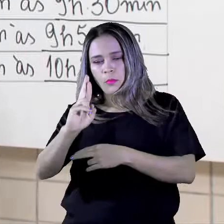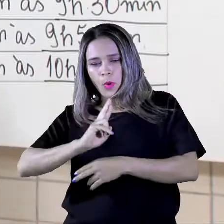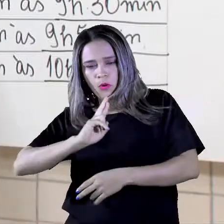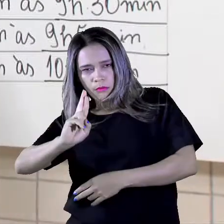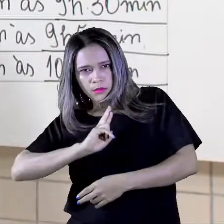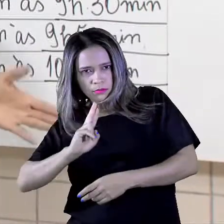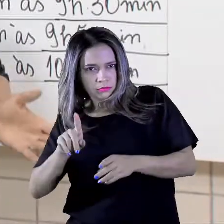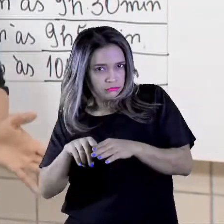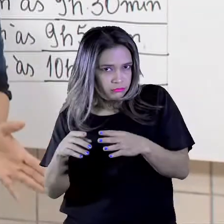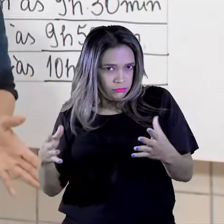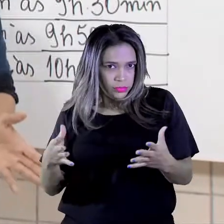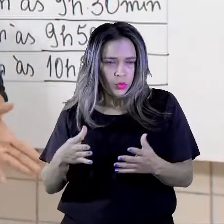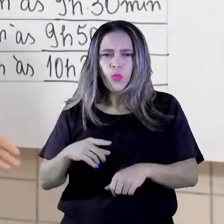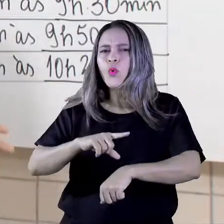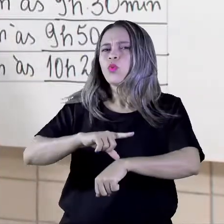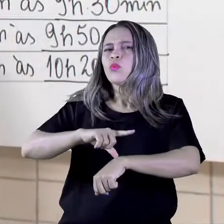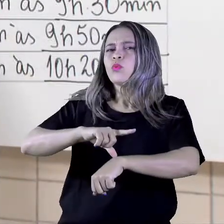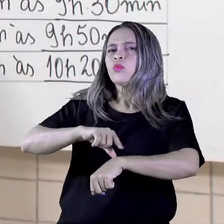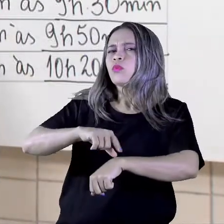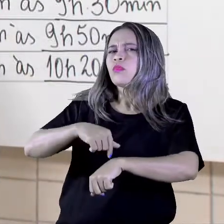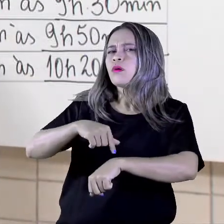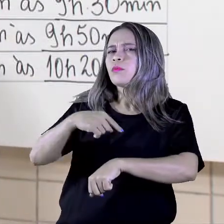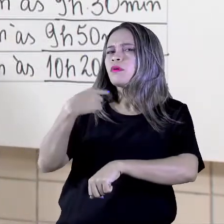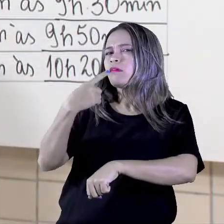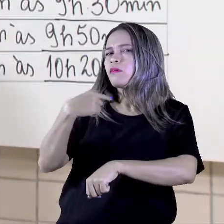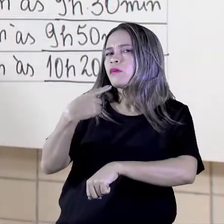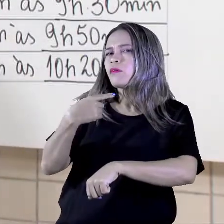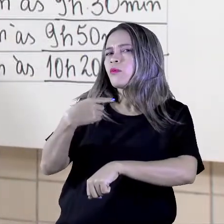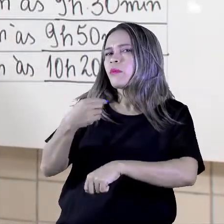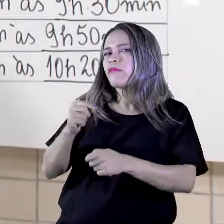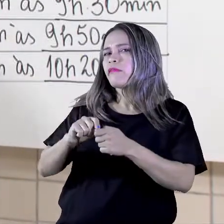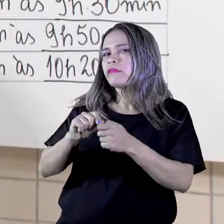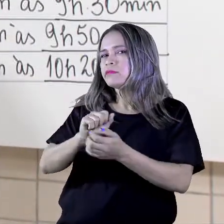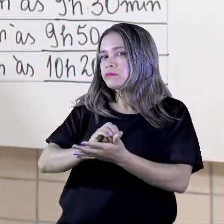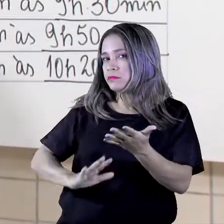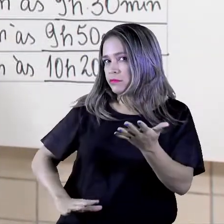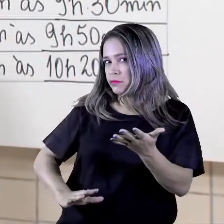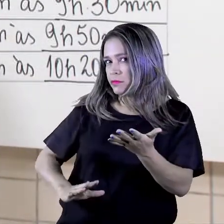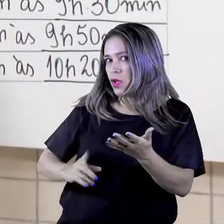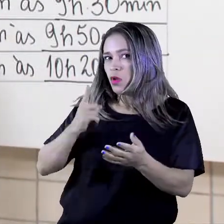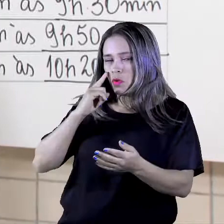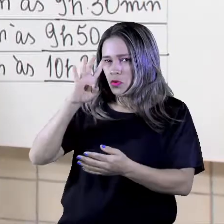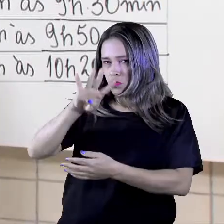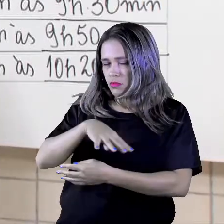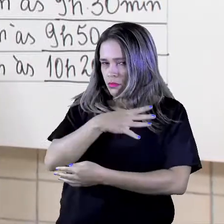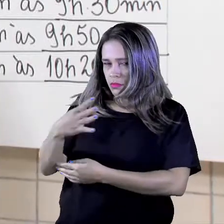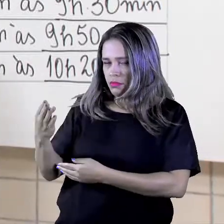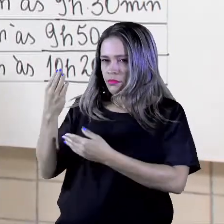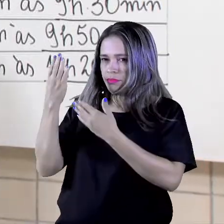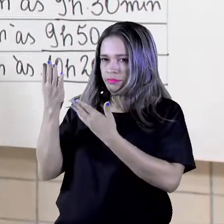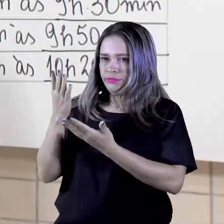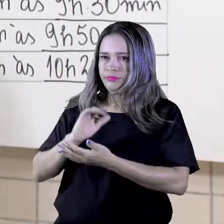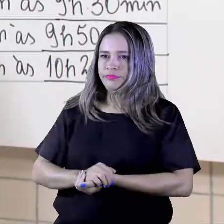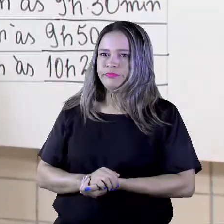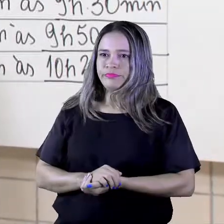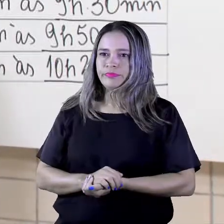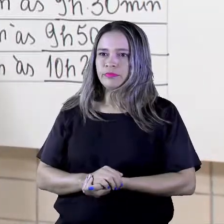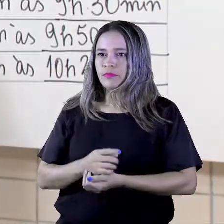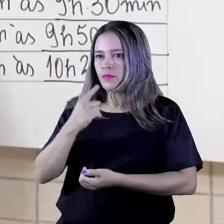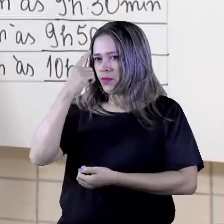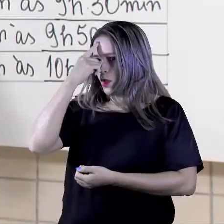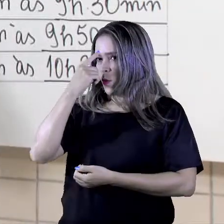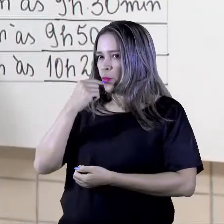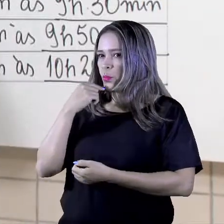né? Quanto tempo a gente levou para fazer essas atividades, né? Então eu trouxe uma tabela. Olha só, a minha tabela vai aparecer no slide de